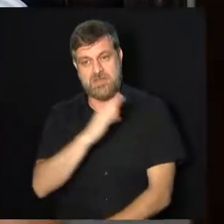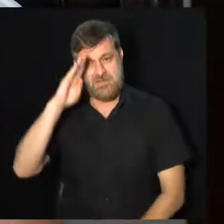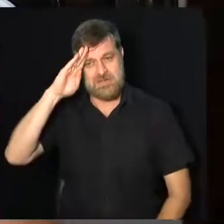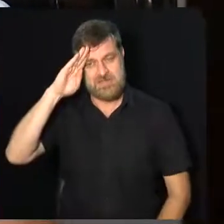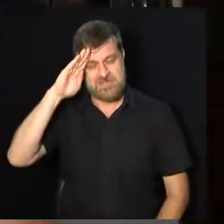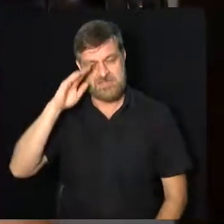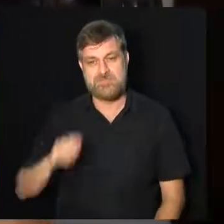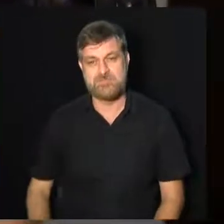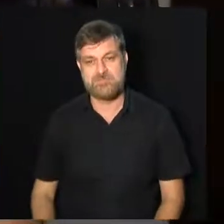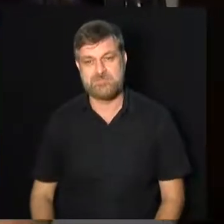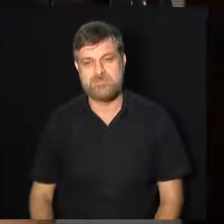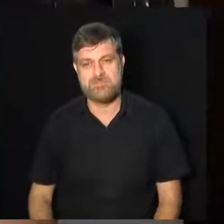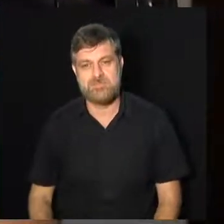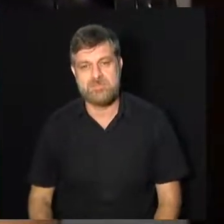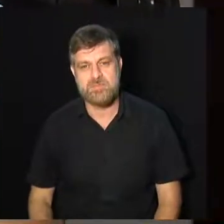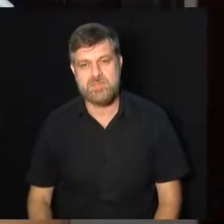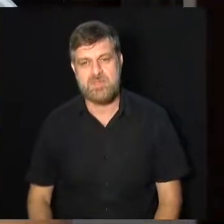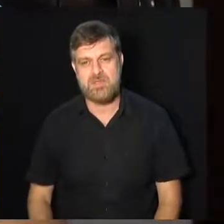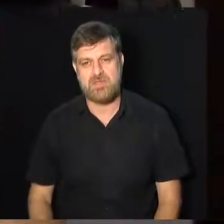E